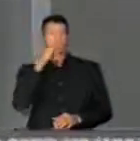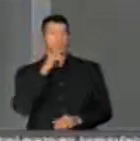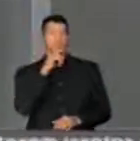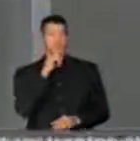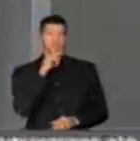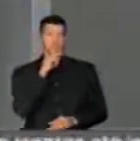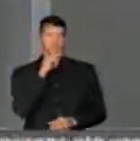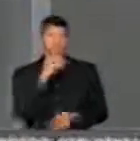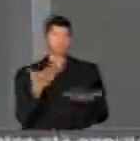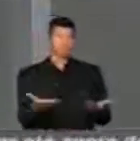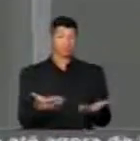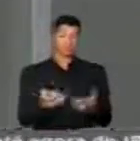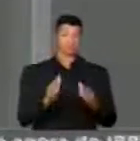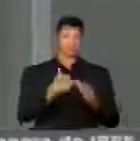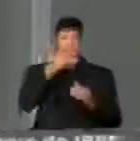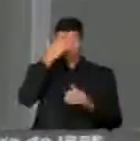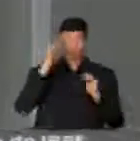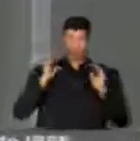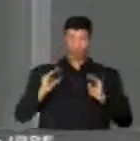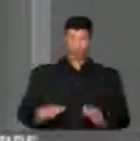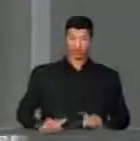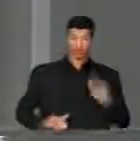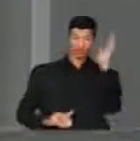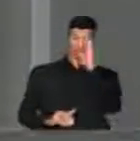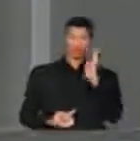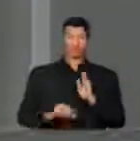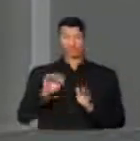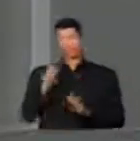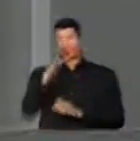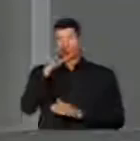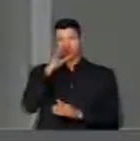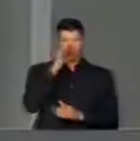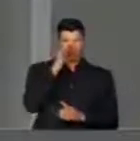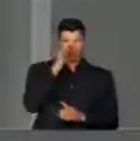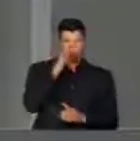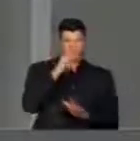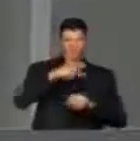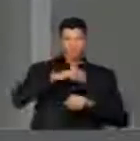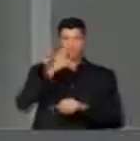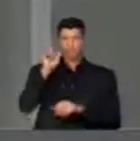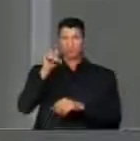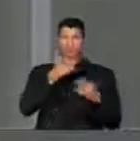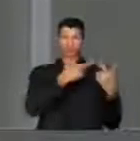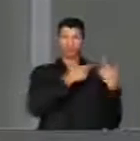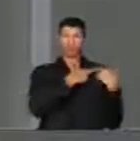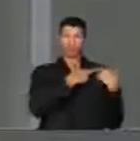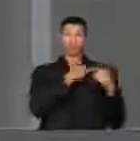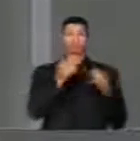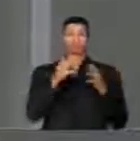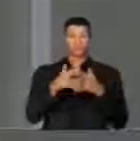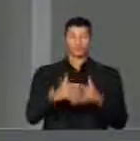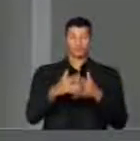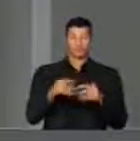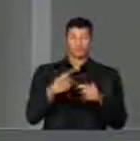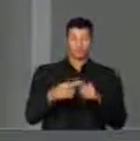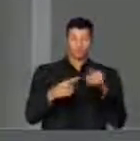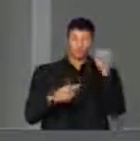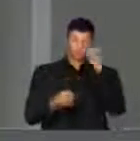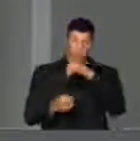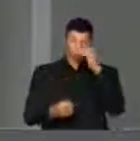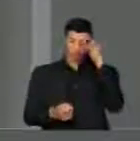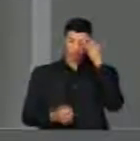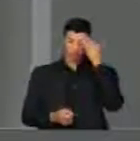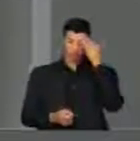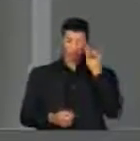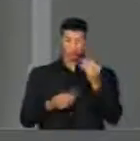ninguém, seja um cidadão brasileiro ou um observador internacional. A missão é bem complicada, pois é difícil